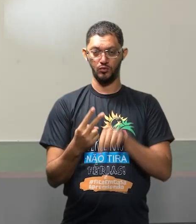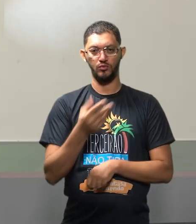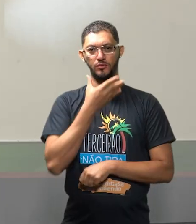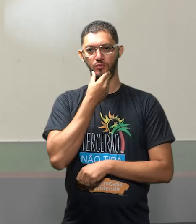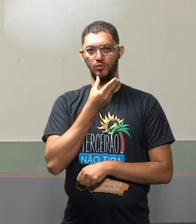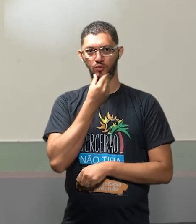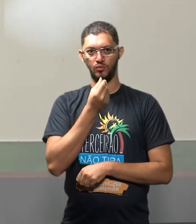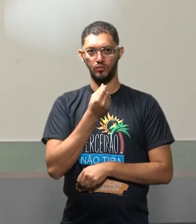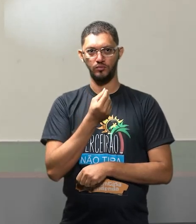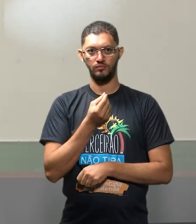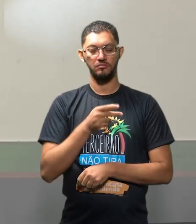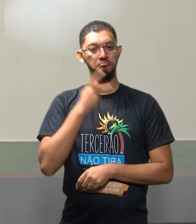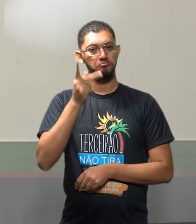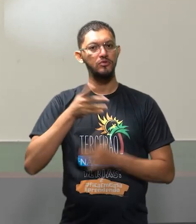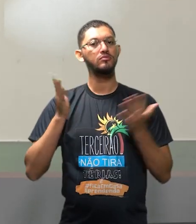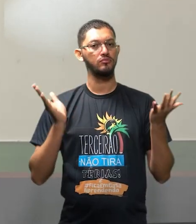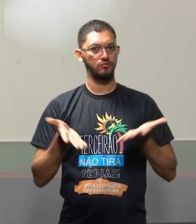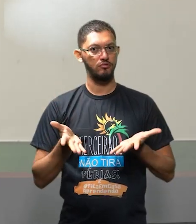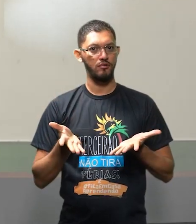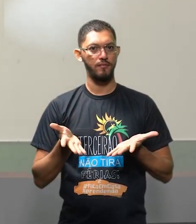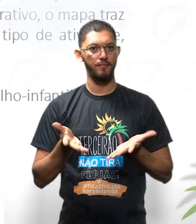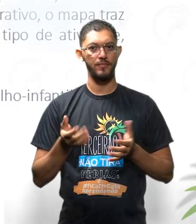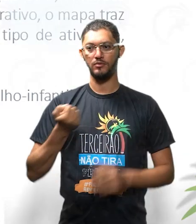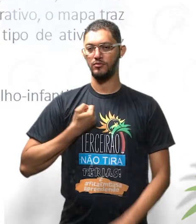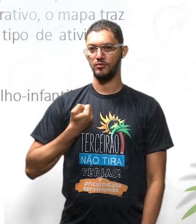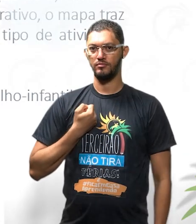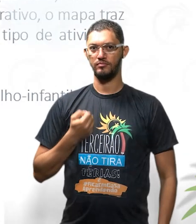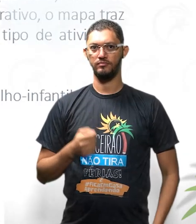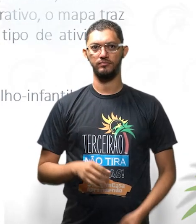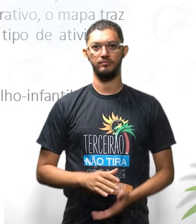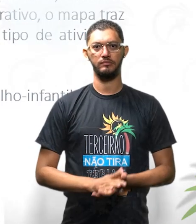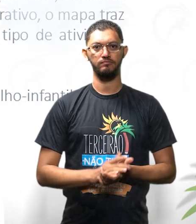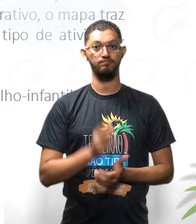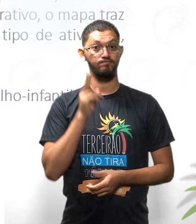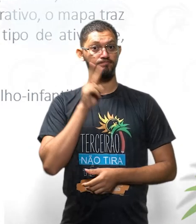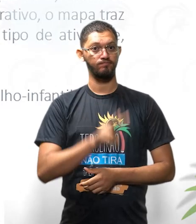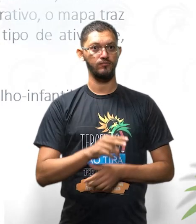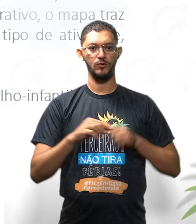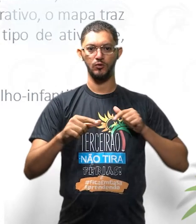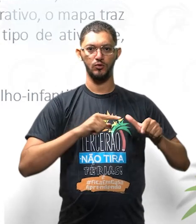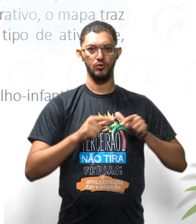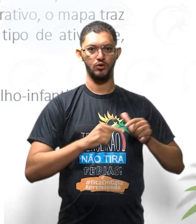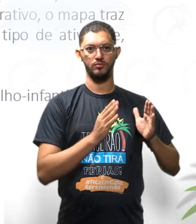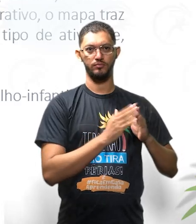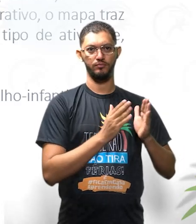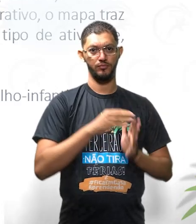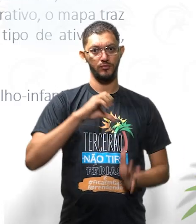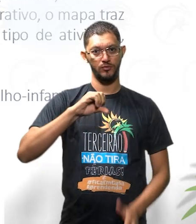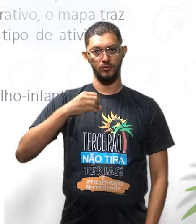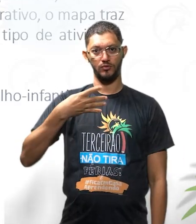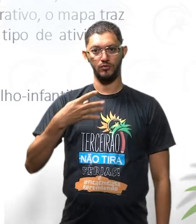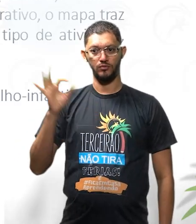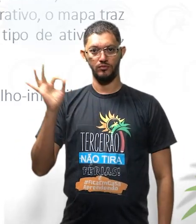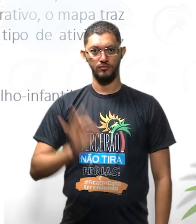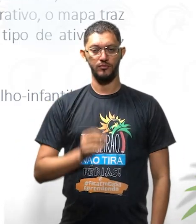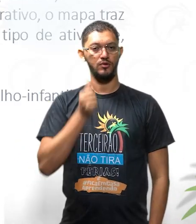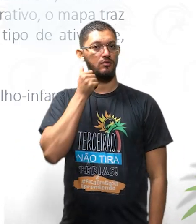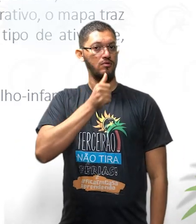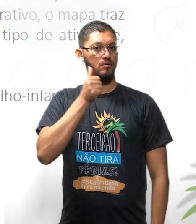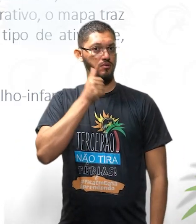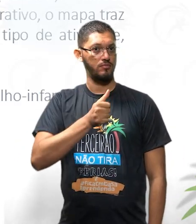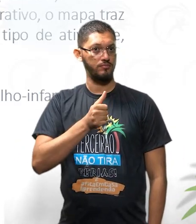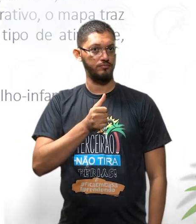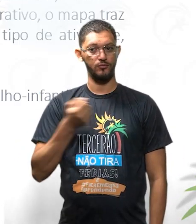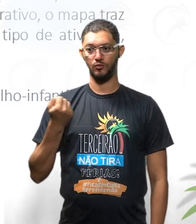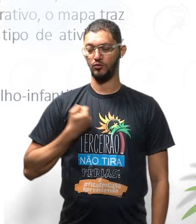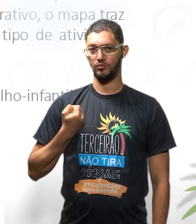masculino. Acabamos de falar ainda há pouco esse dado. Quando se olha para o trabalho doméstico, 94% são do sexo feminino.